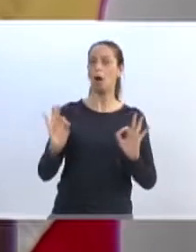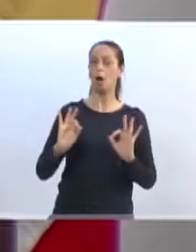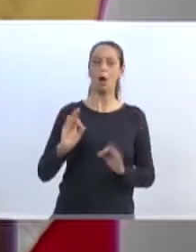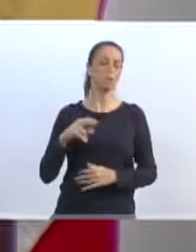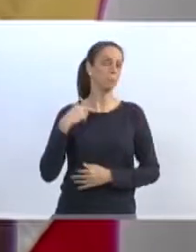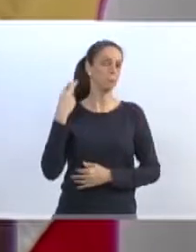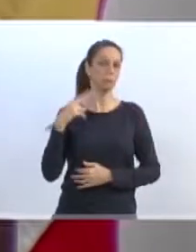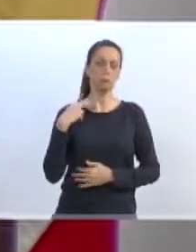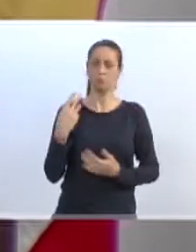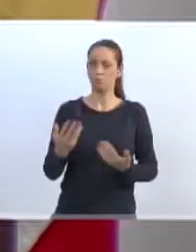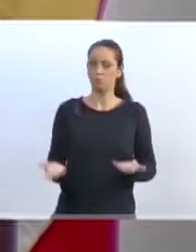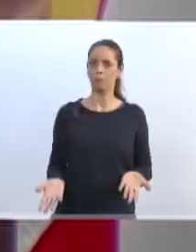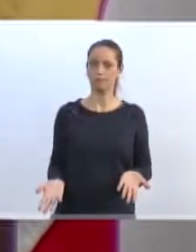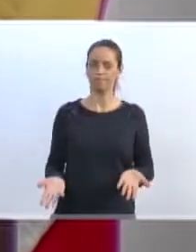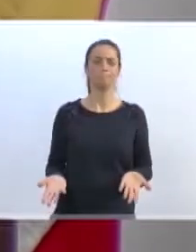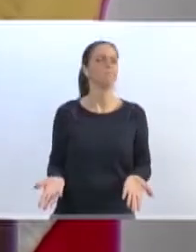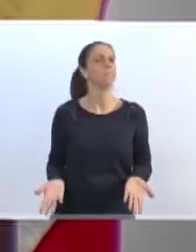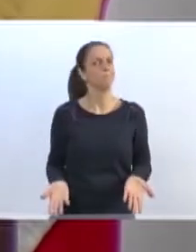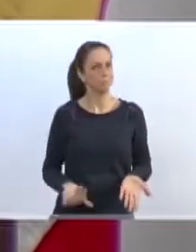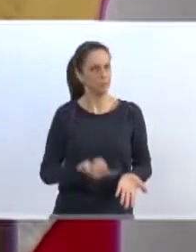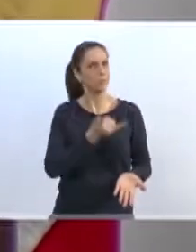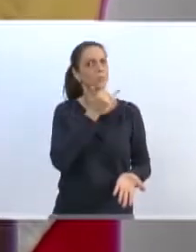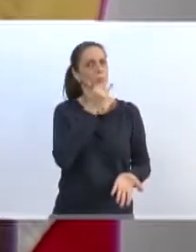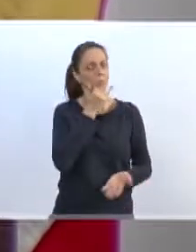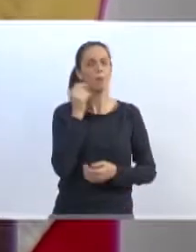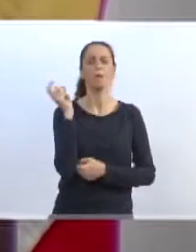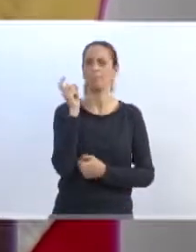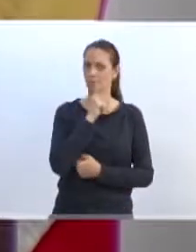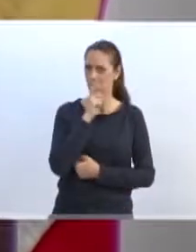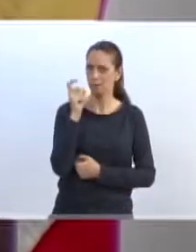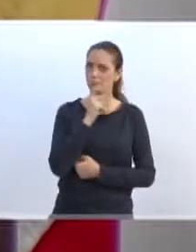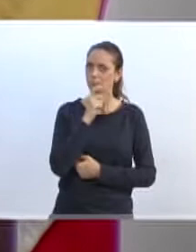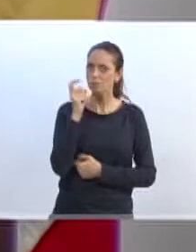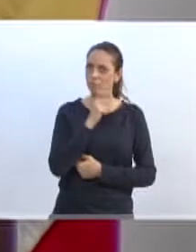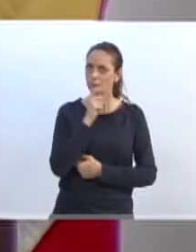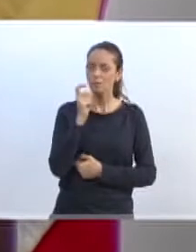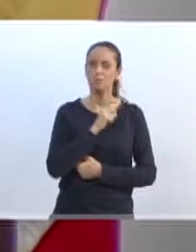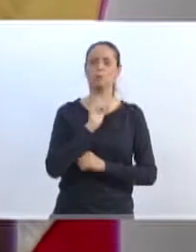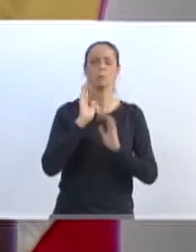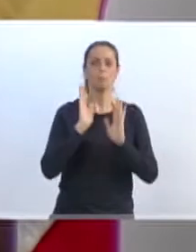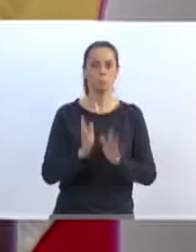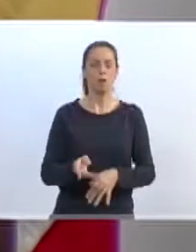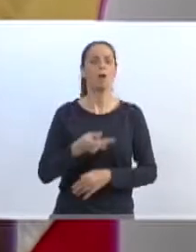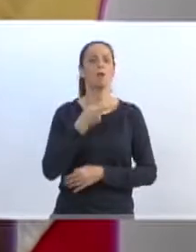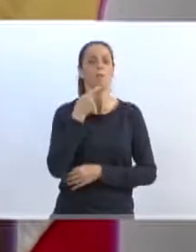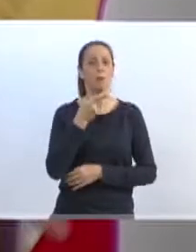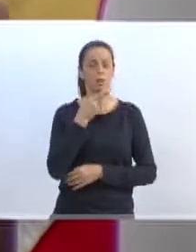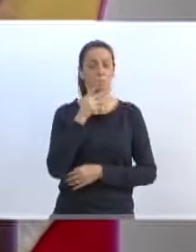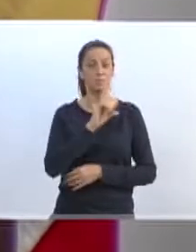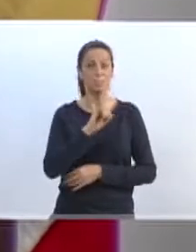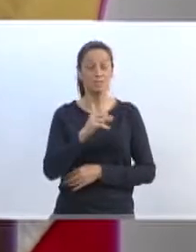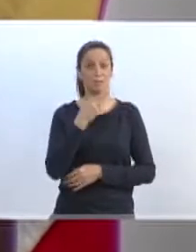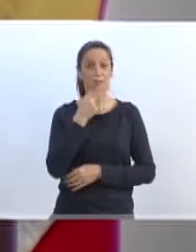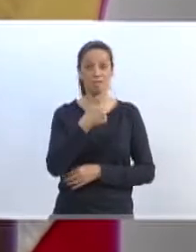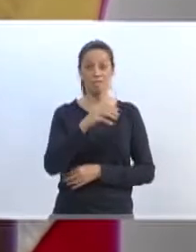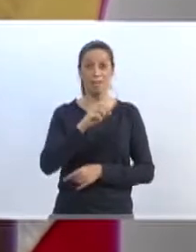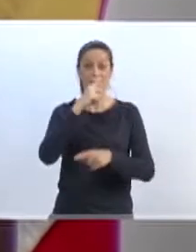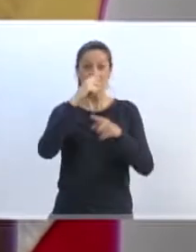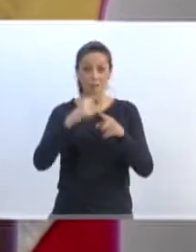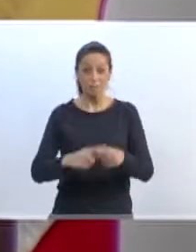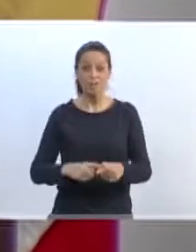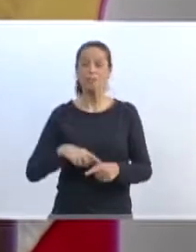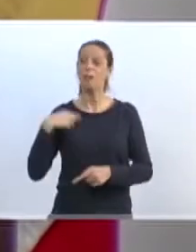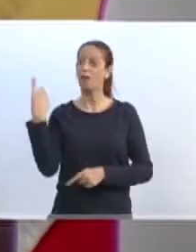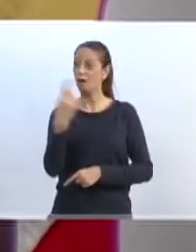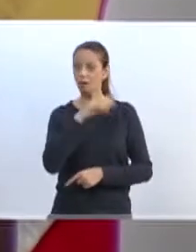limpeza e manutenção nos bairros Tribés, Fortaleza e Fortaleza Alta. Em outro momento, parabenizou a concessionária